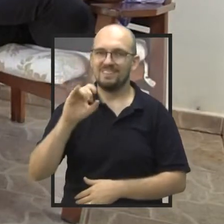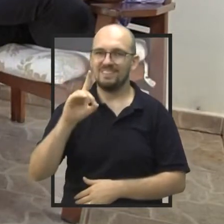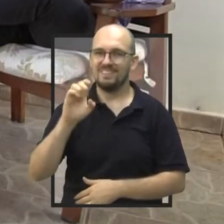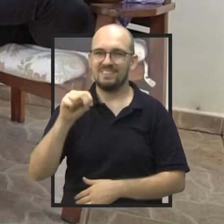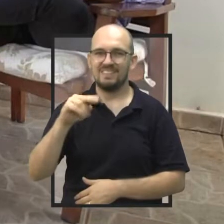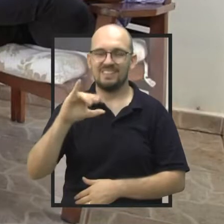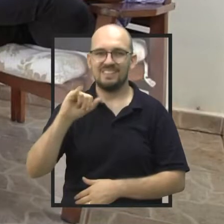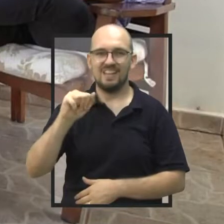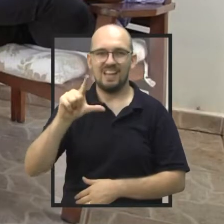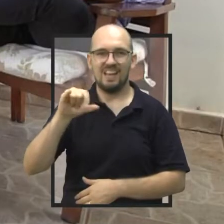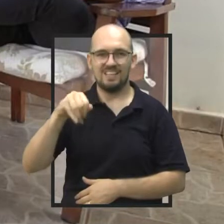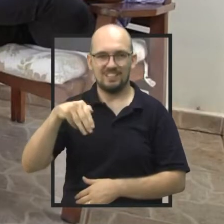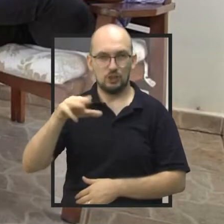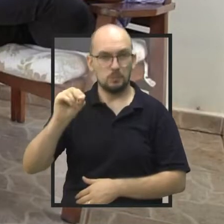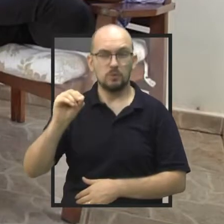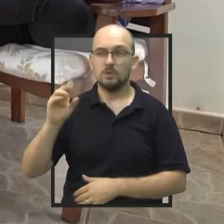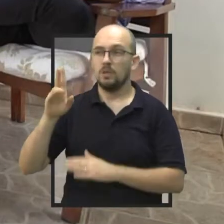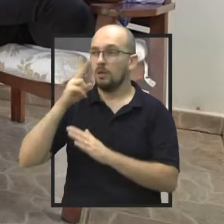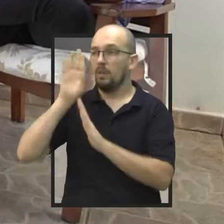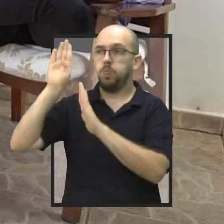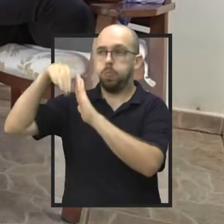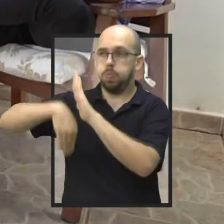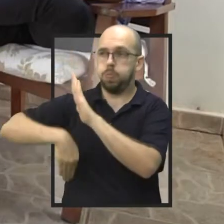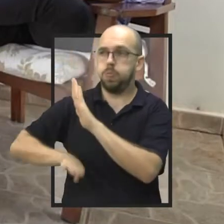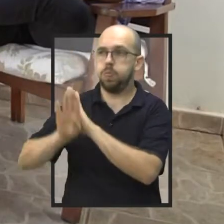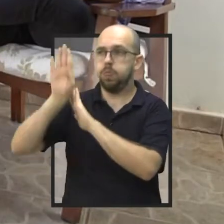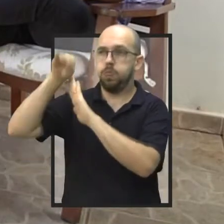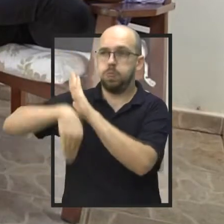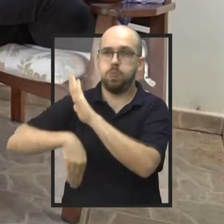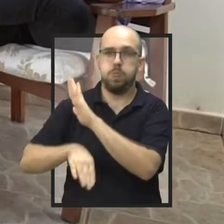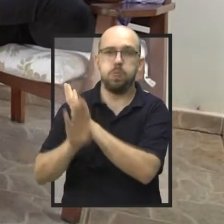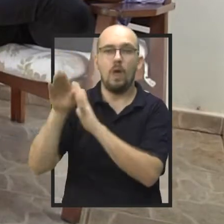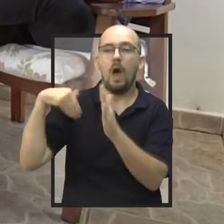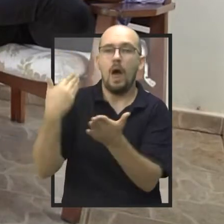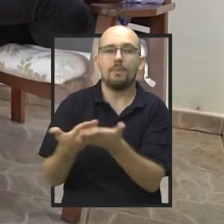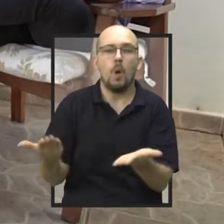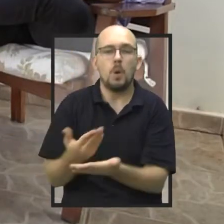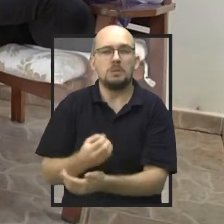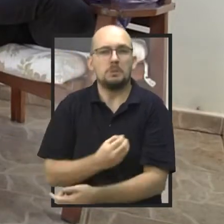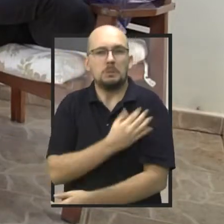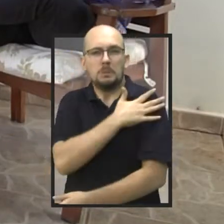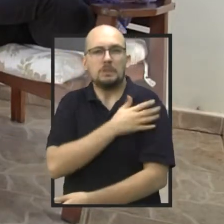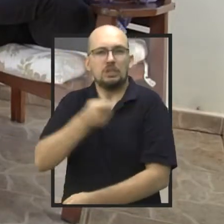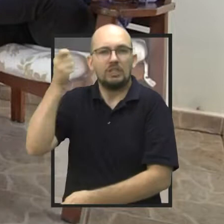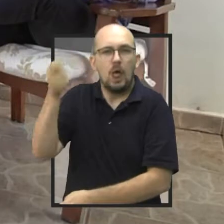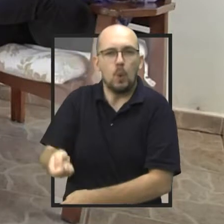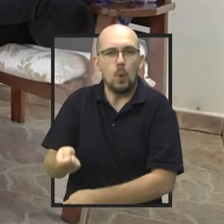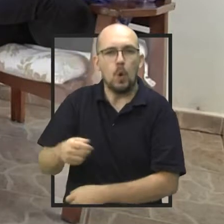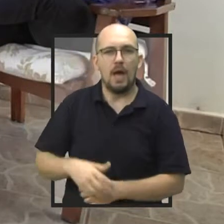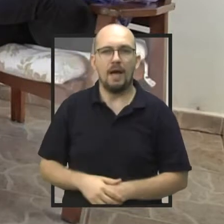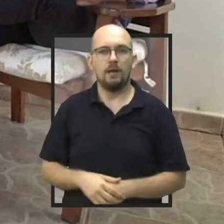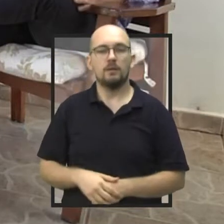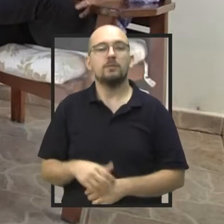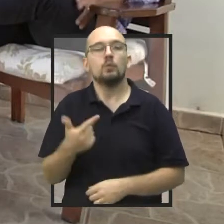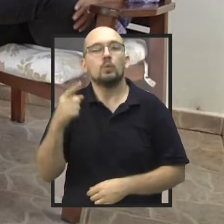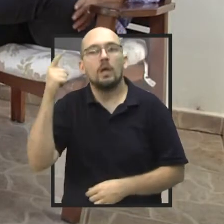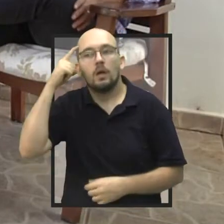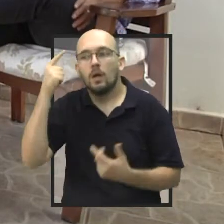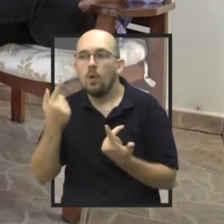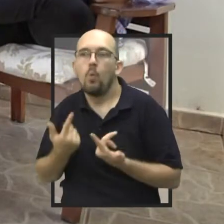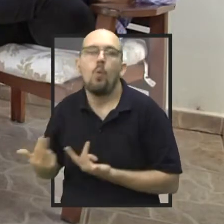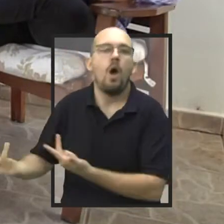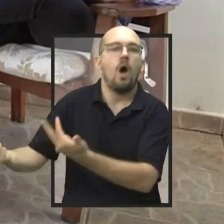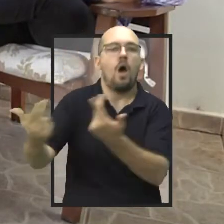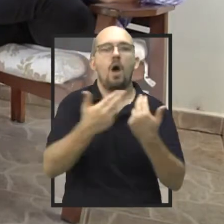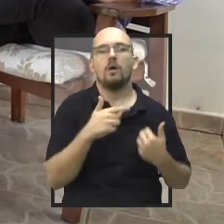infinita? Desde a proclamação da República até hoje. É ditadura. Não há consenso, né? Nunca há consenso.